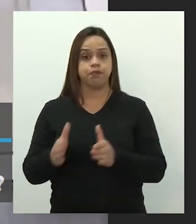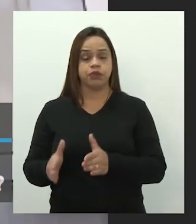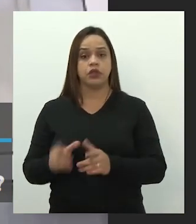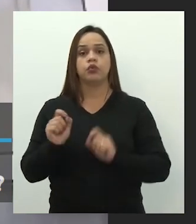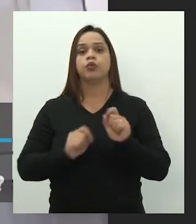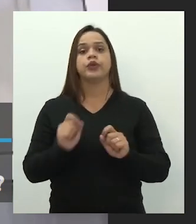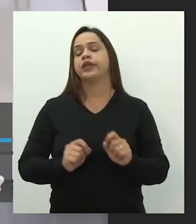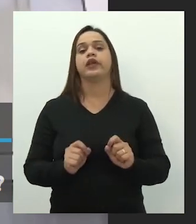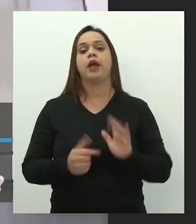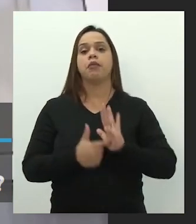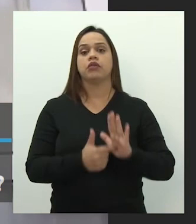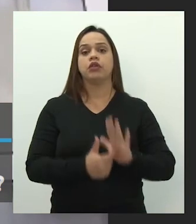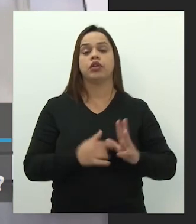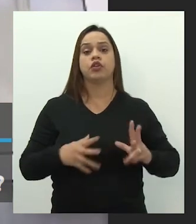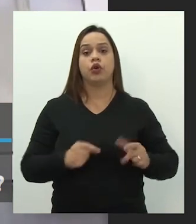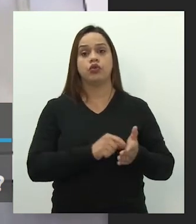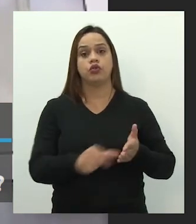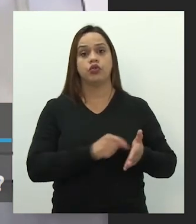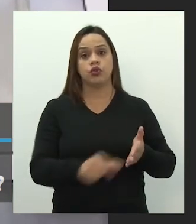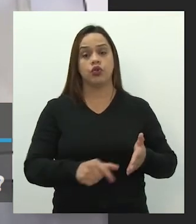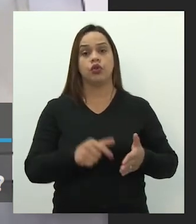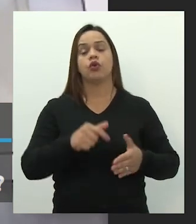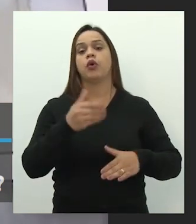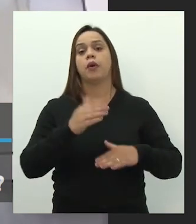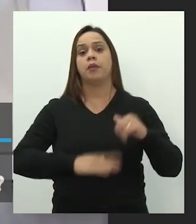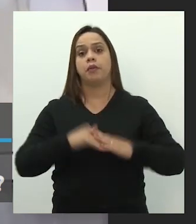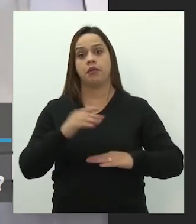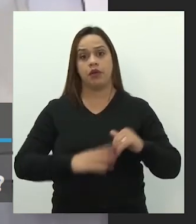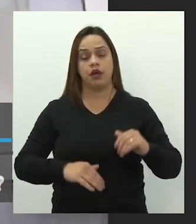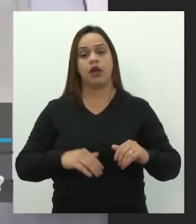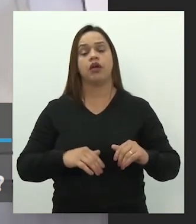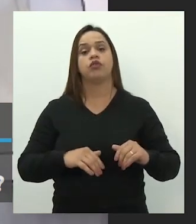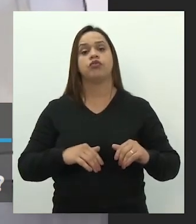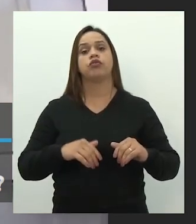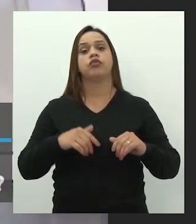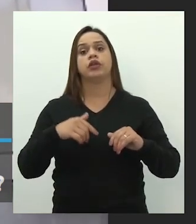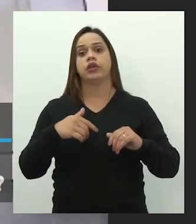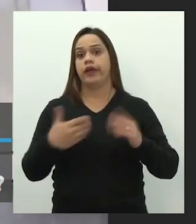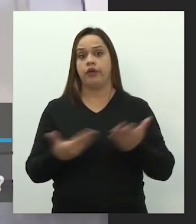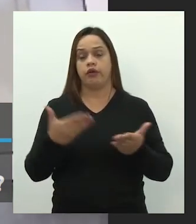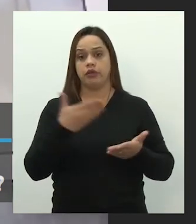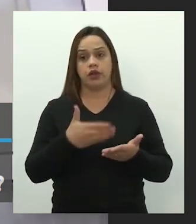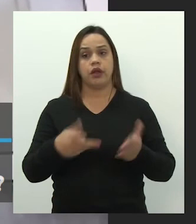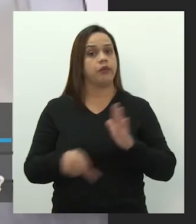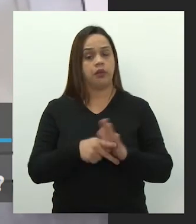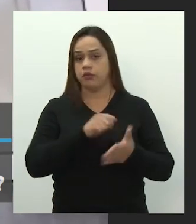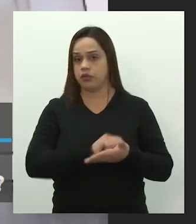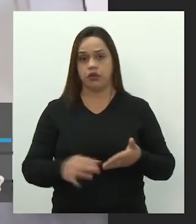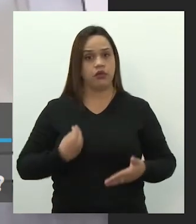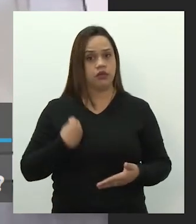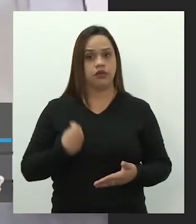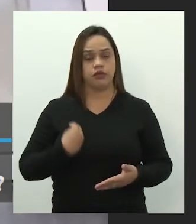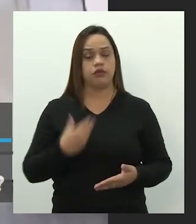trazendo esses conceitos para o concreto, né, para atividades do dia a